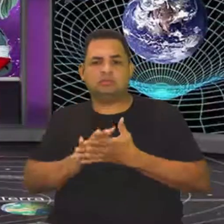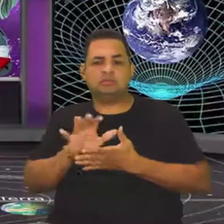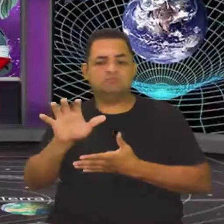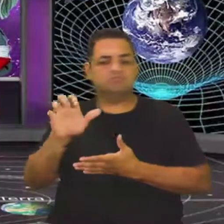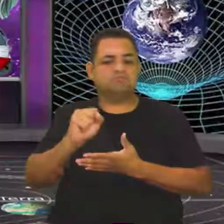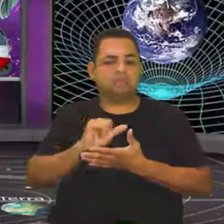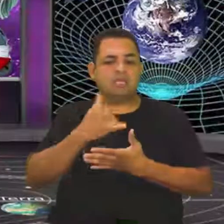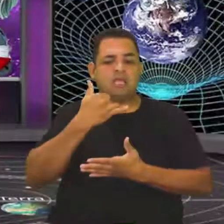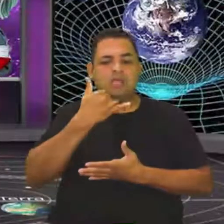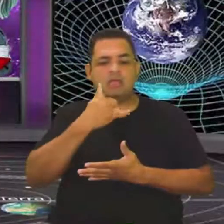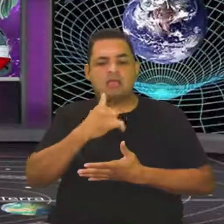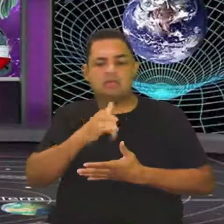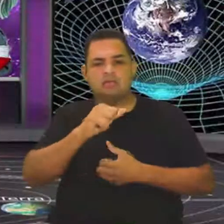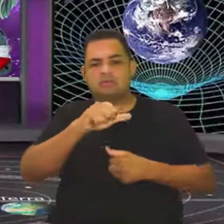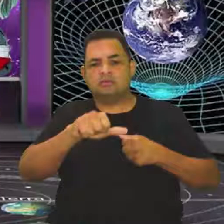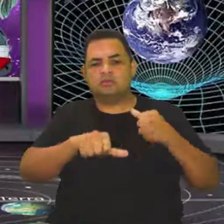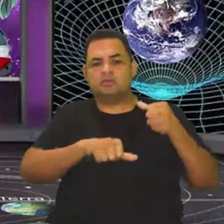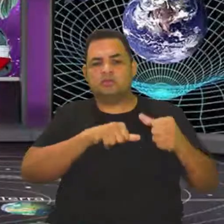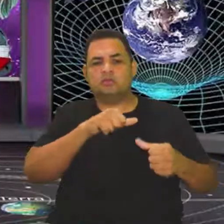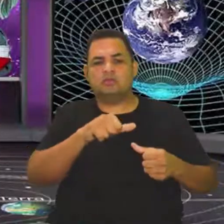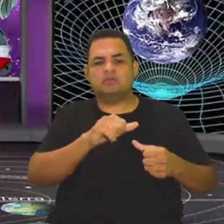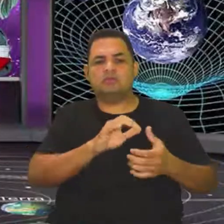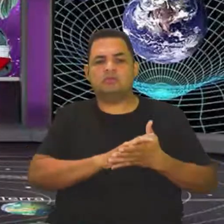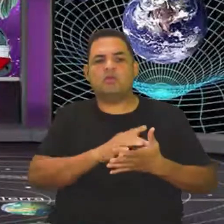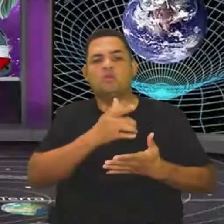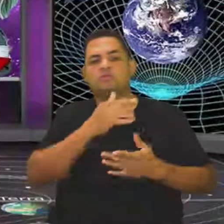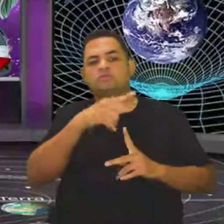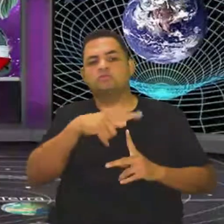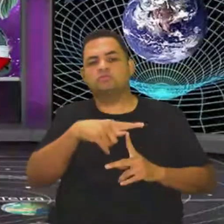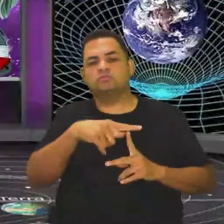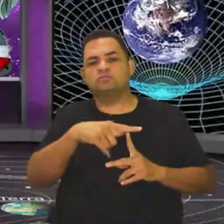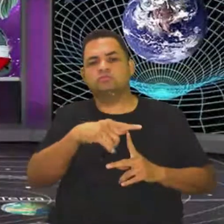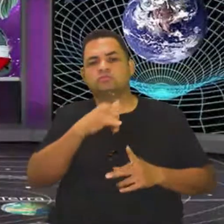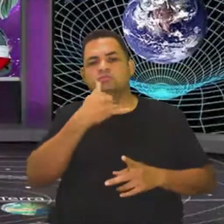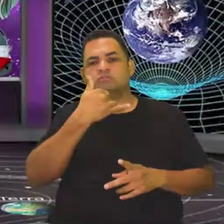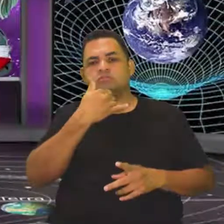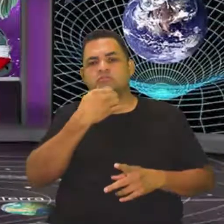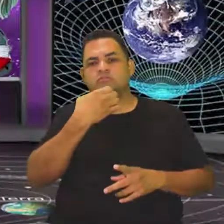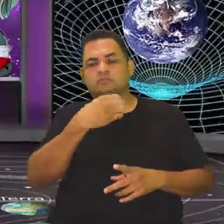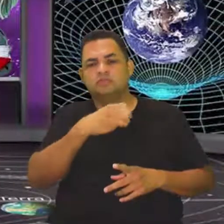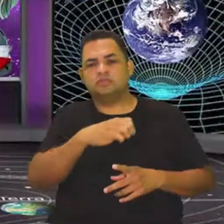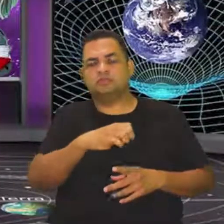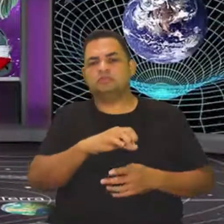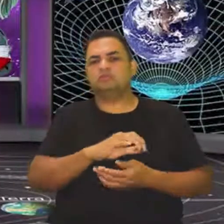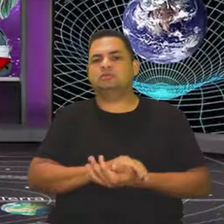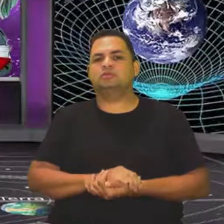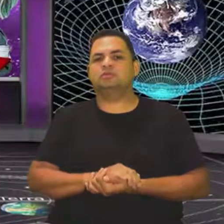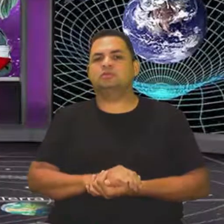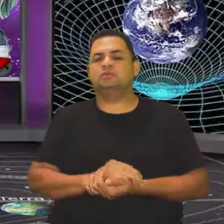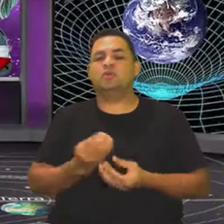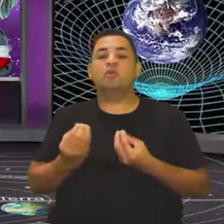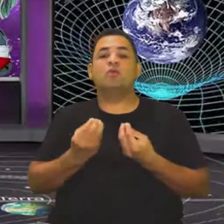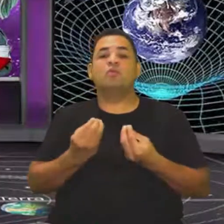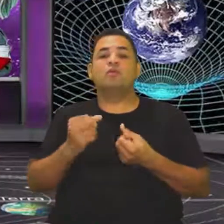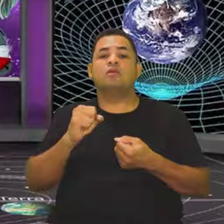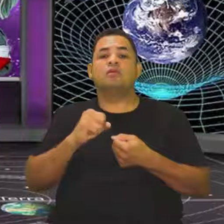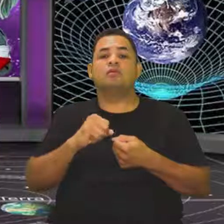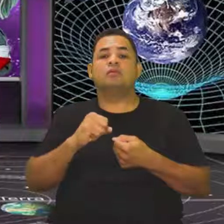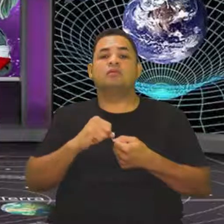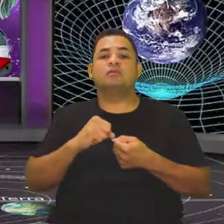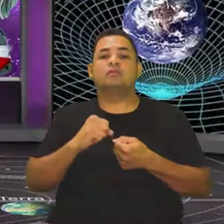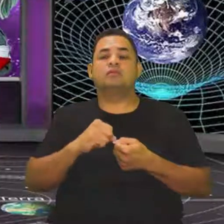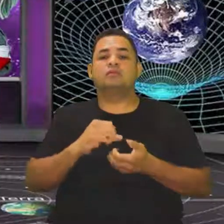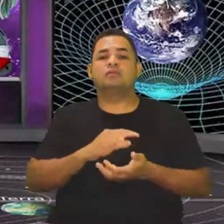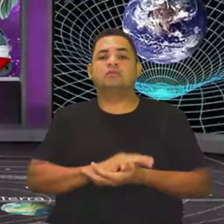energia elétrica e transformar em outro tipo de energia. Então eu posso saber esse tipo de potência. Como é que eu faço para saber esse tipo de